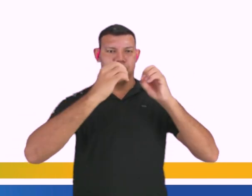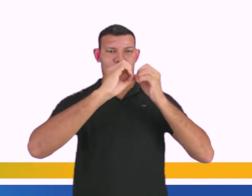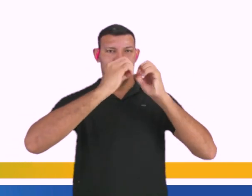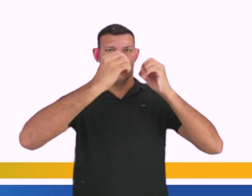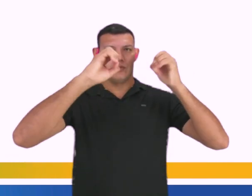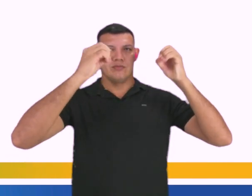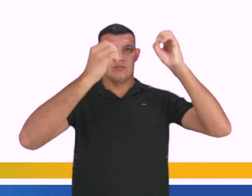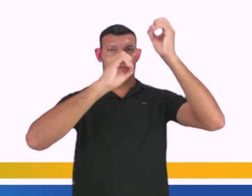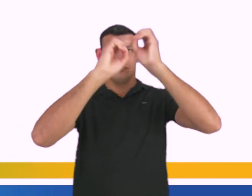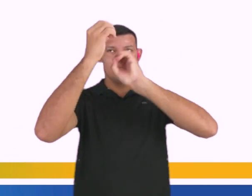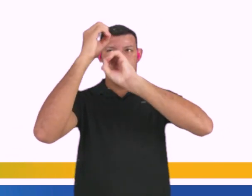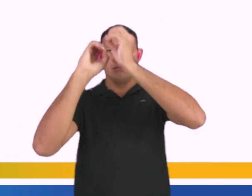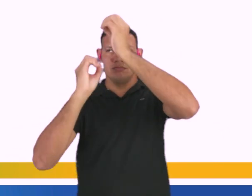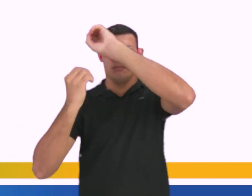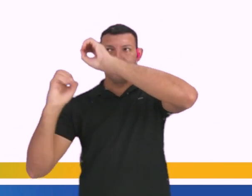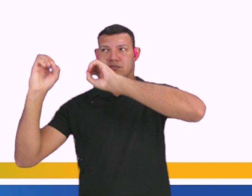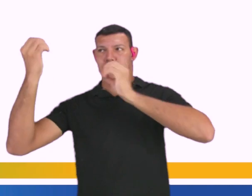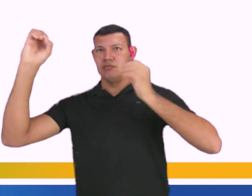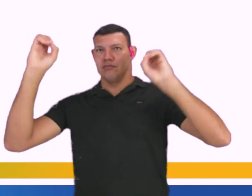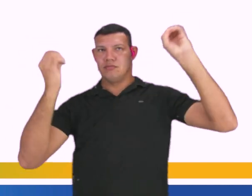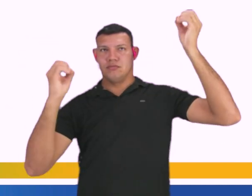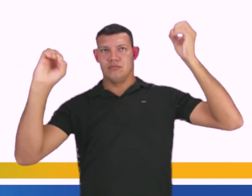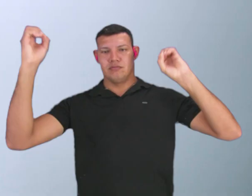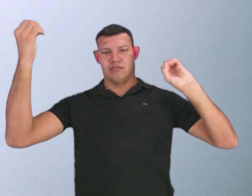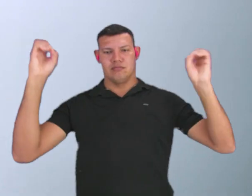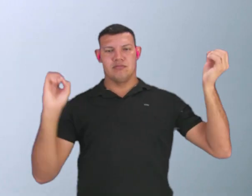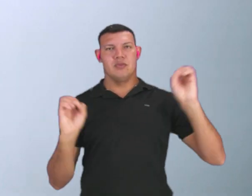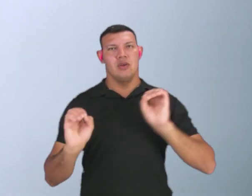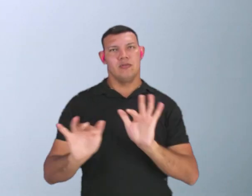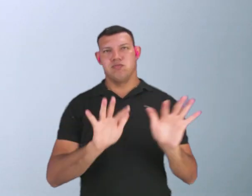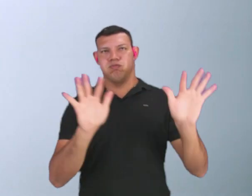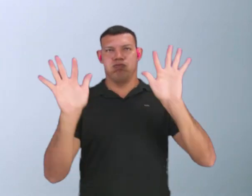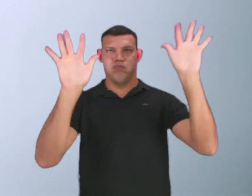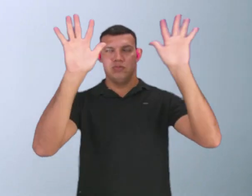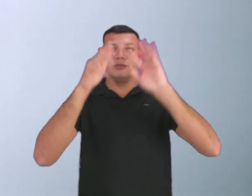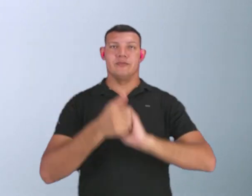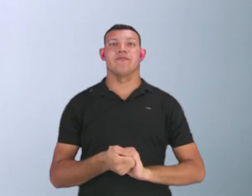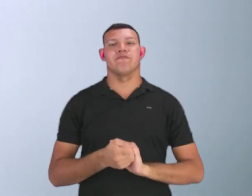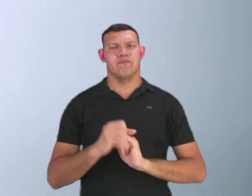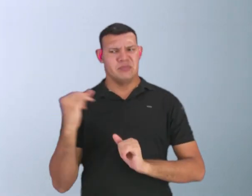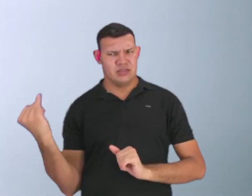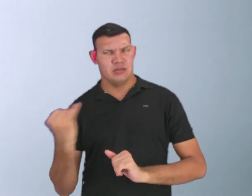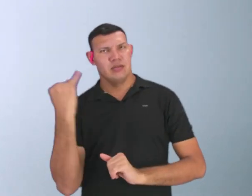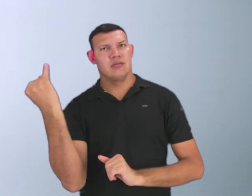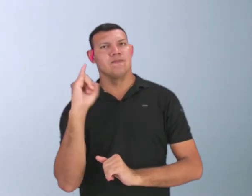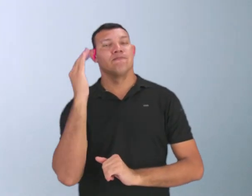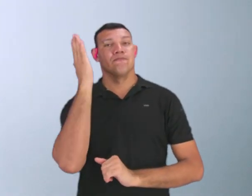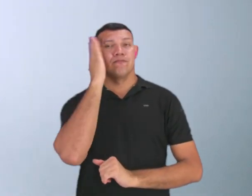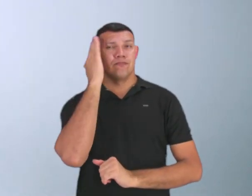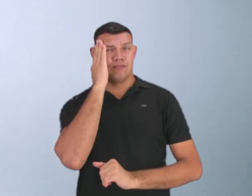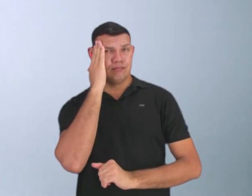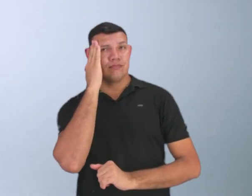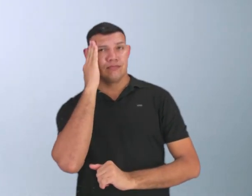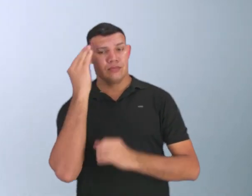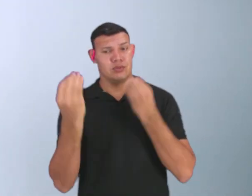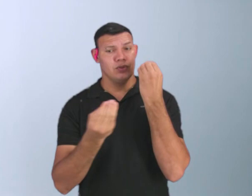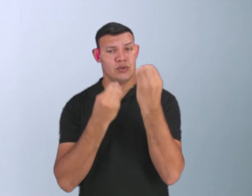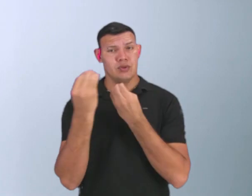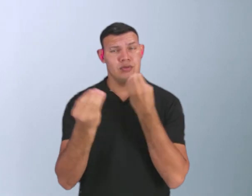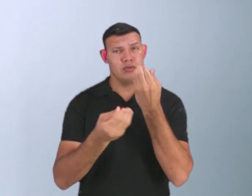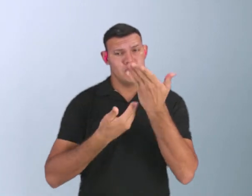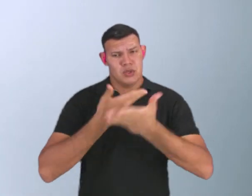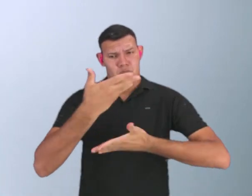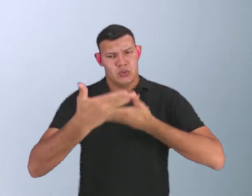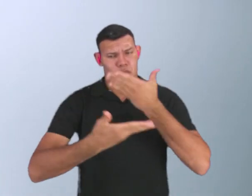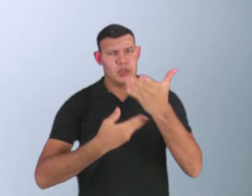esse distanciamento é muito maior ainda. Isso é muito importante para a gente compreender como que vai ser a interação